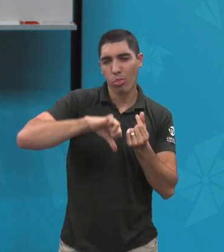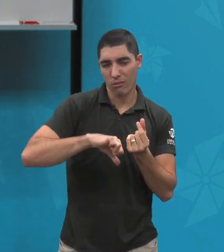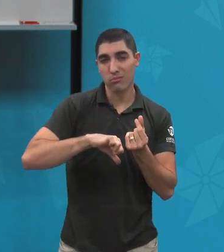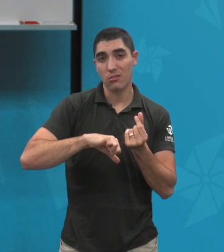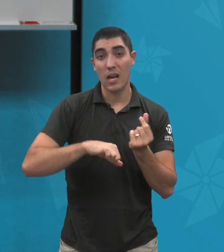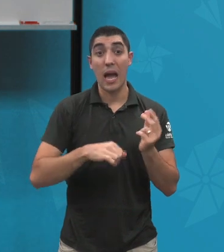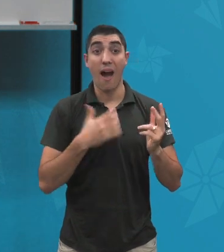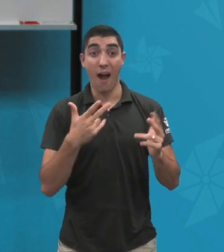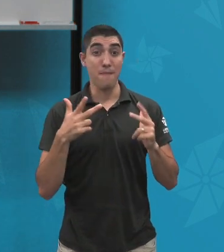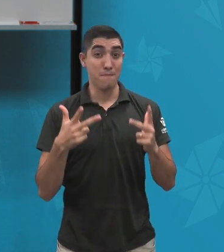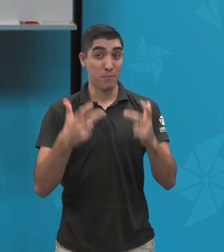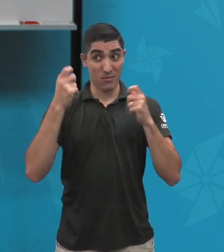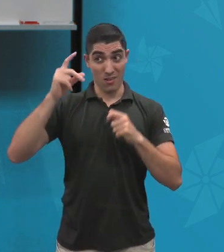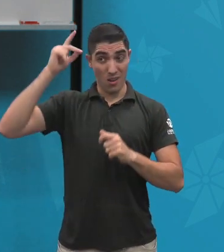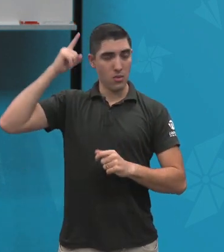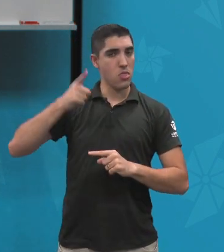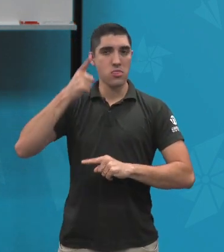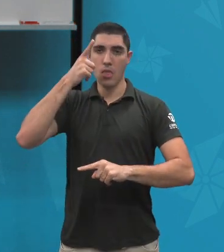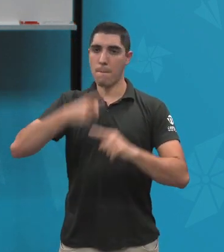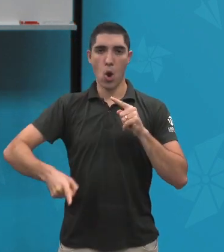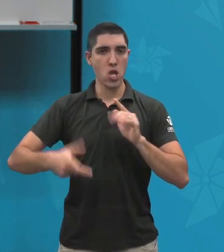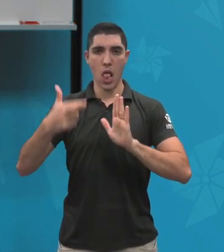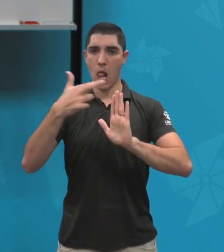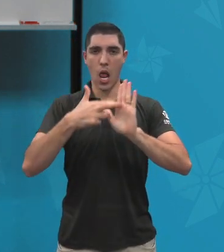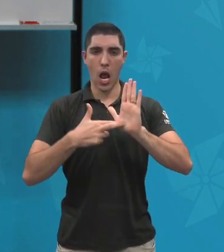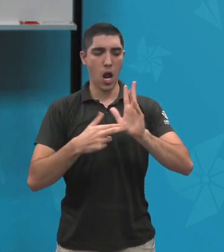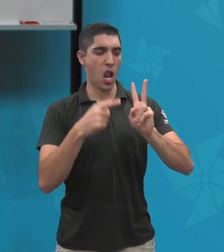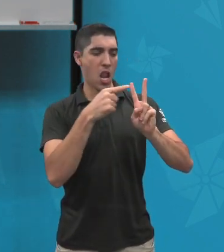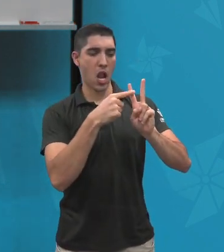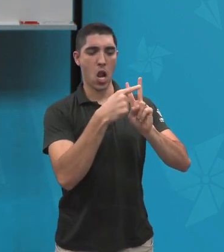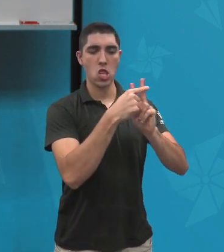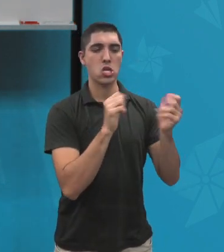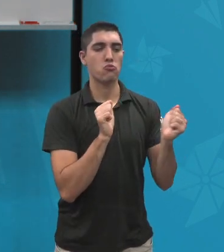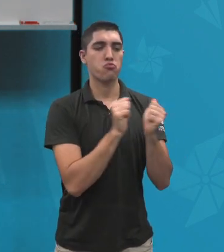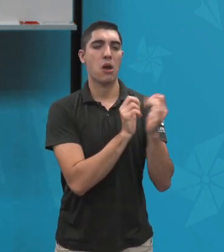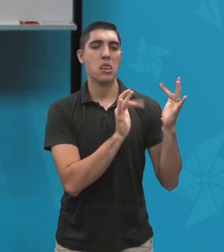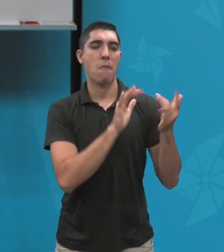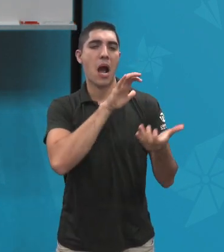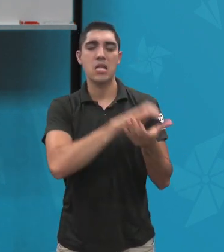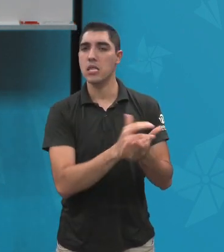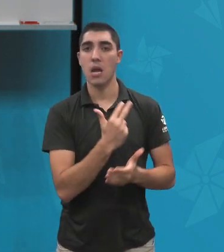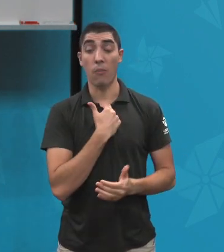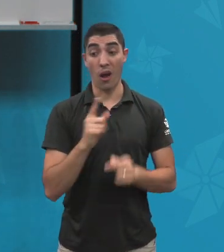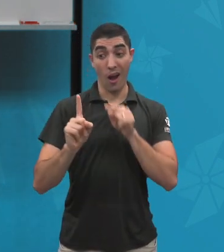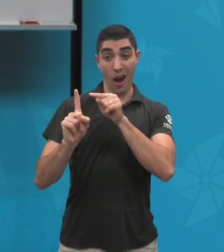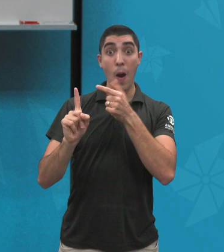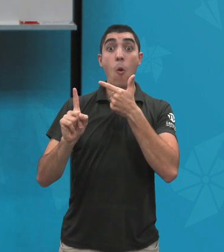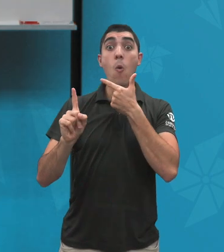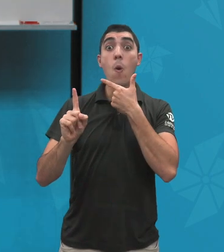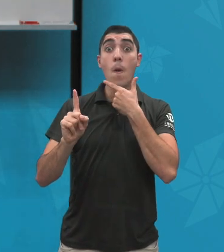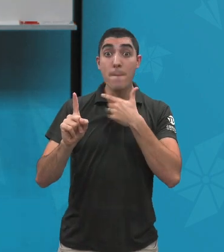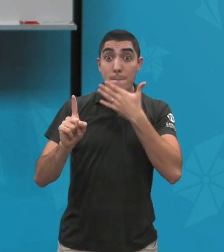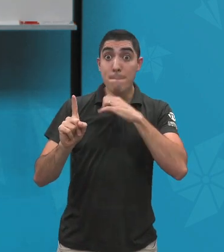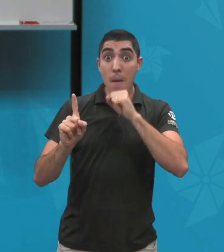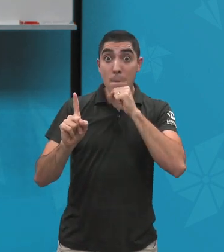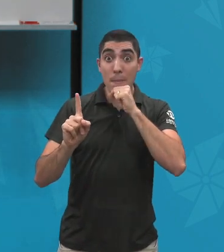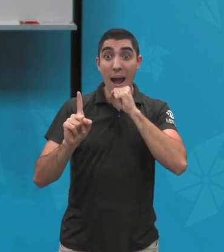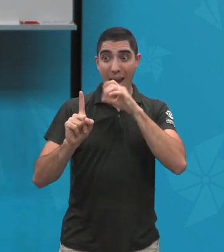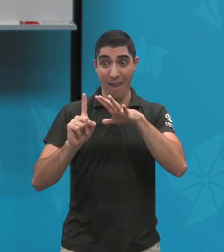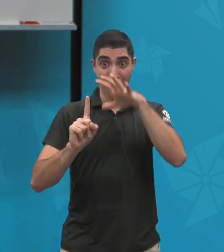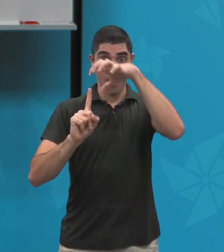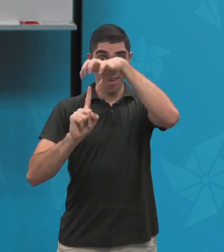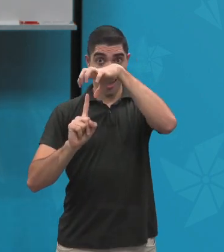para a gente como o rei, o pai, vai olhar para o amor desses dois